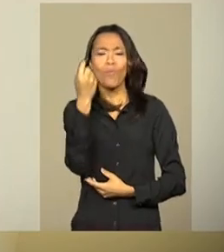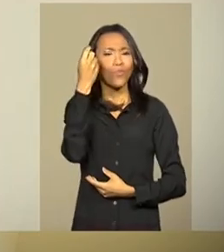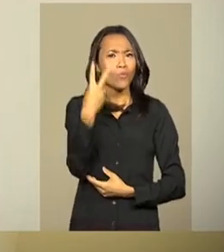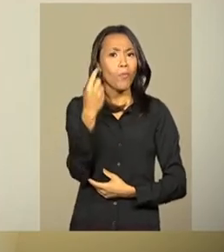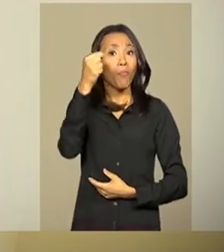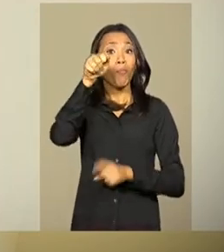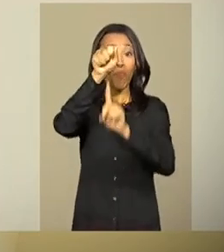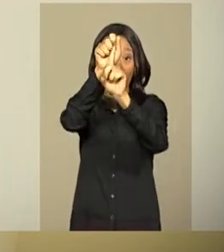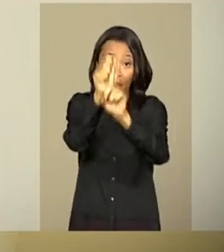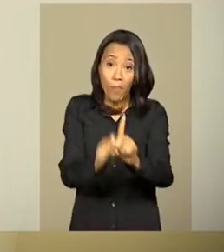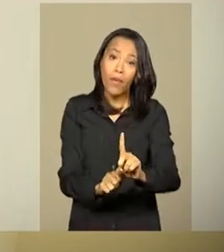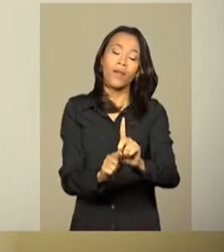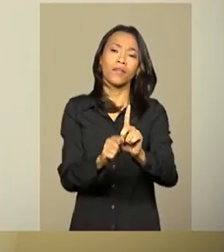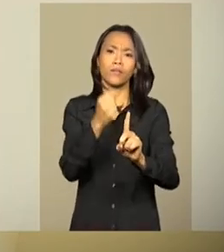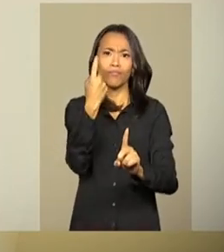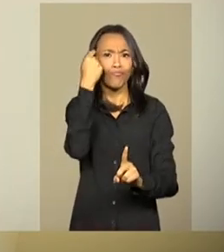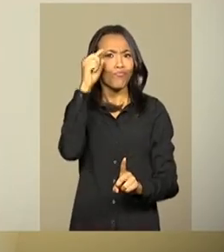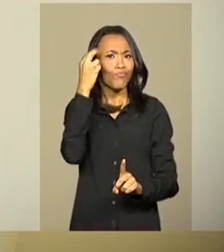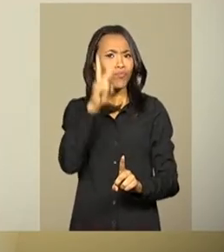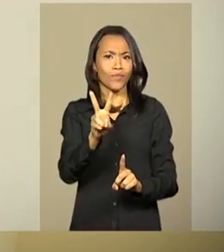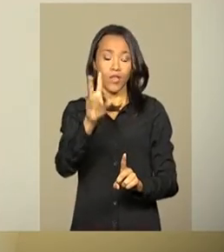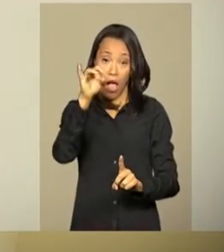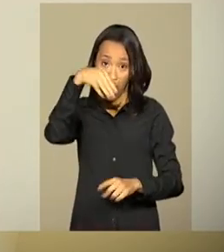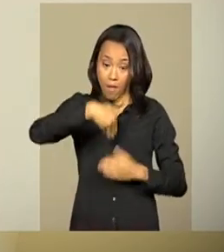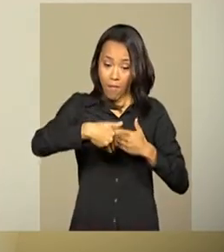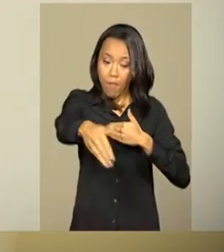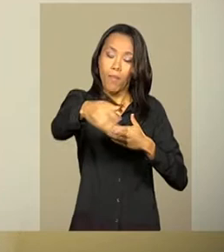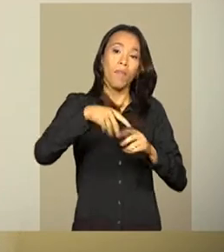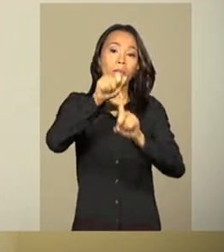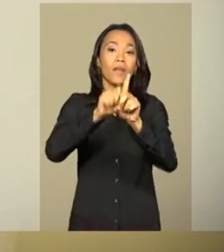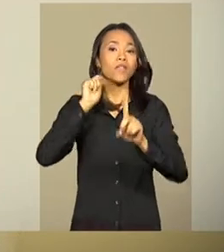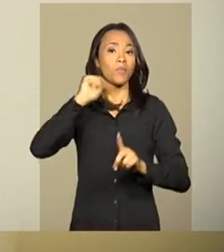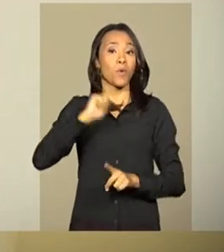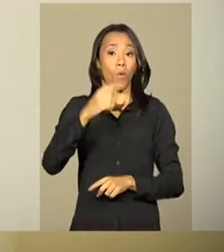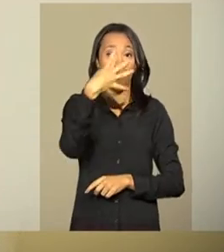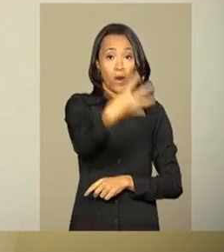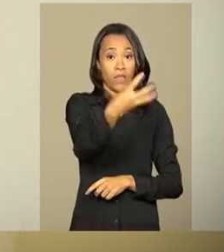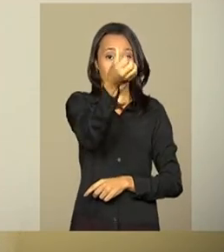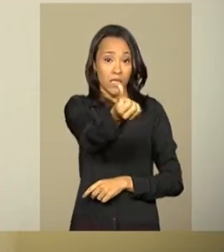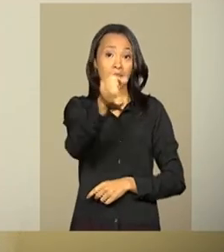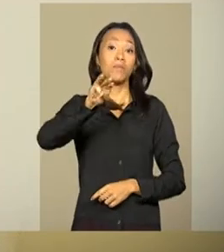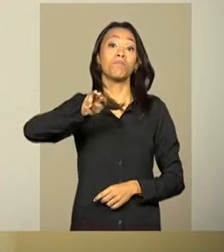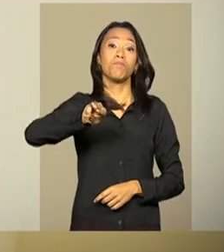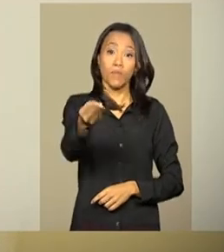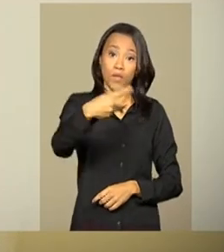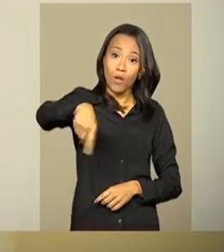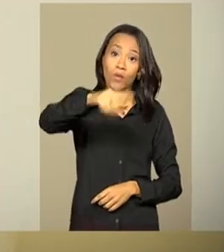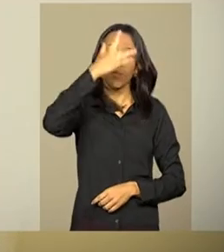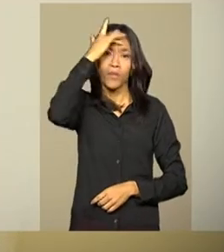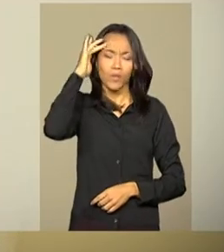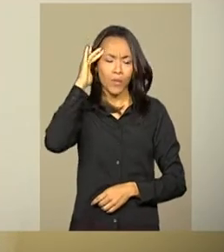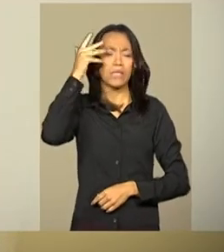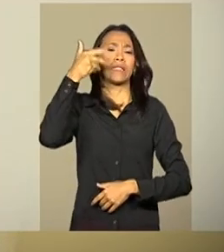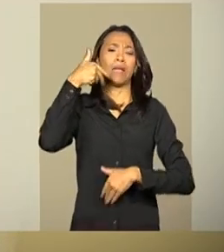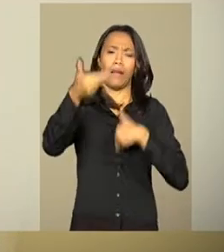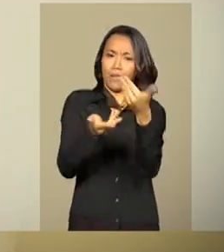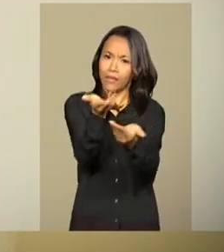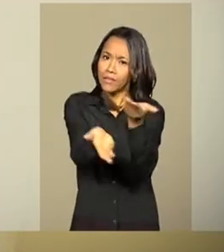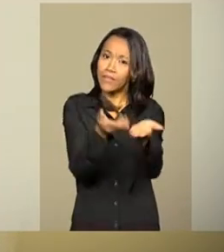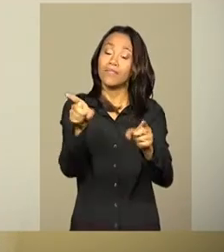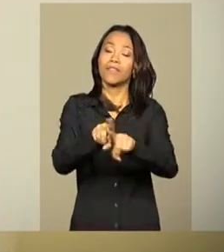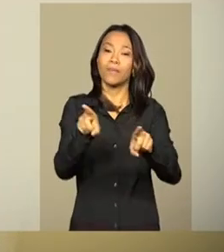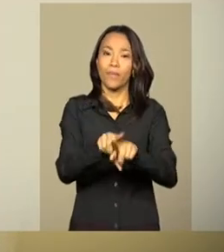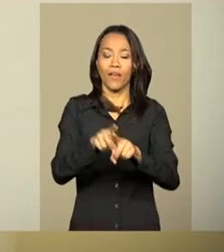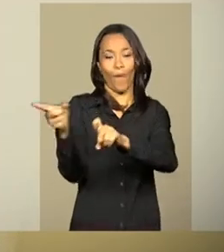dias por mês serão a partir de Abril cerca de 46 milhões de pessoas mas bem atendidas e